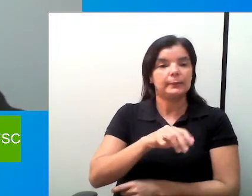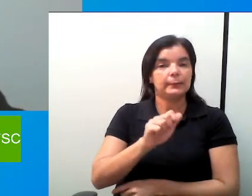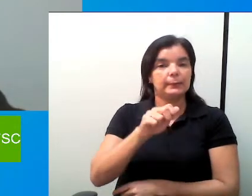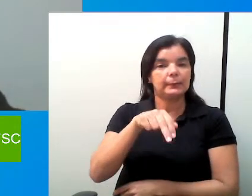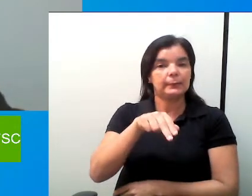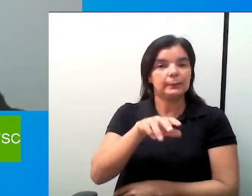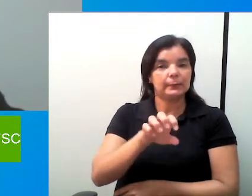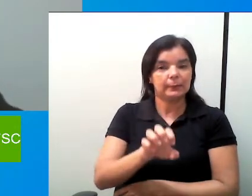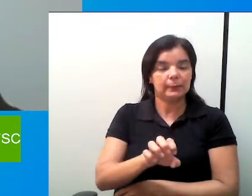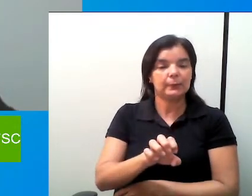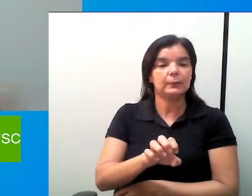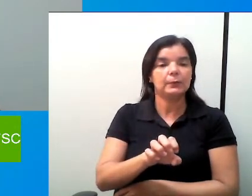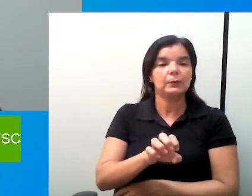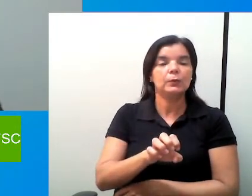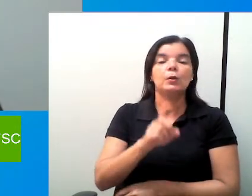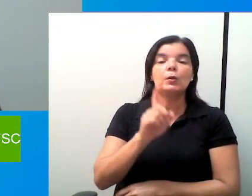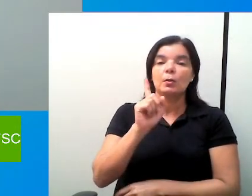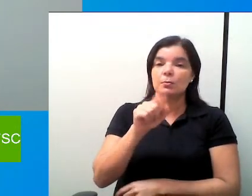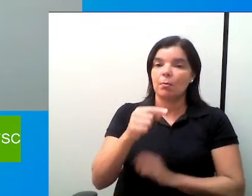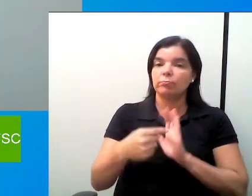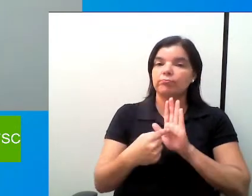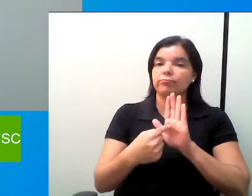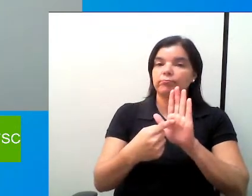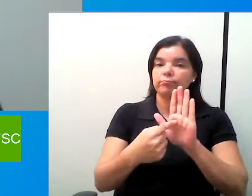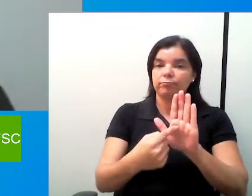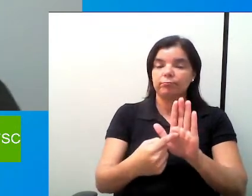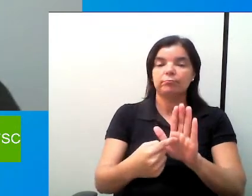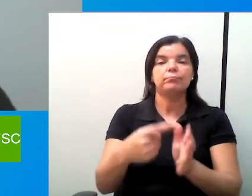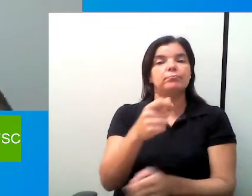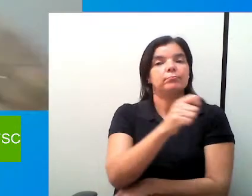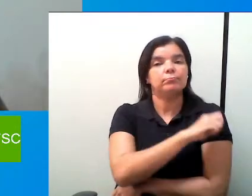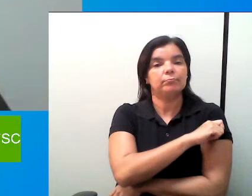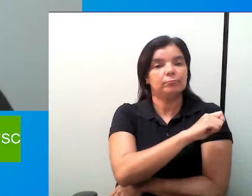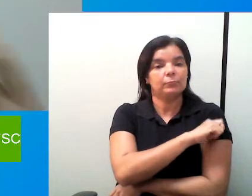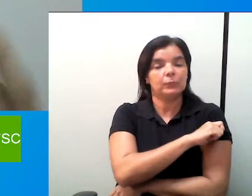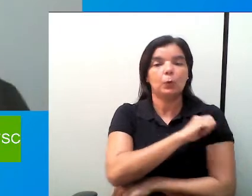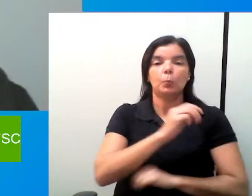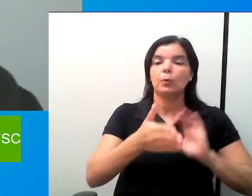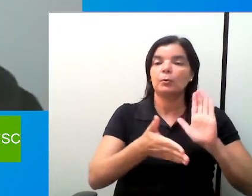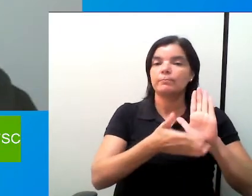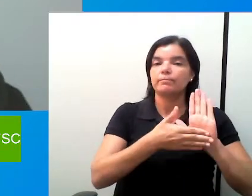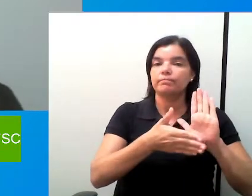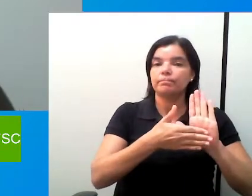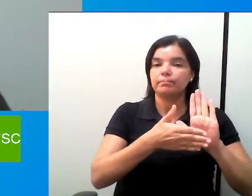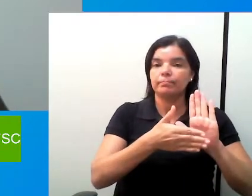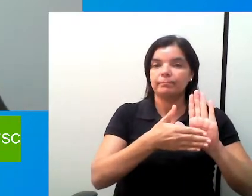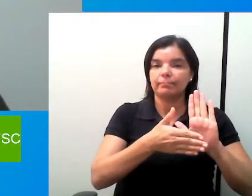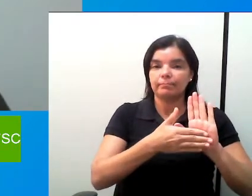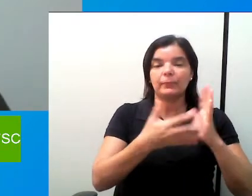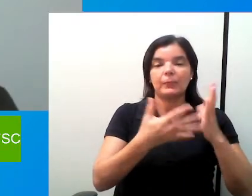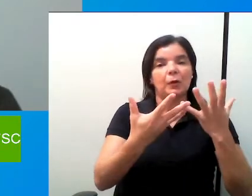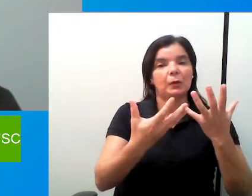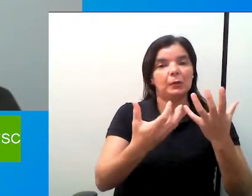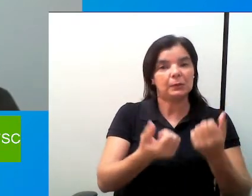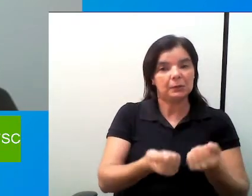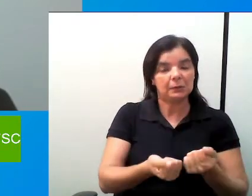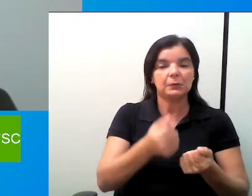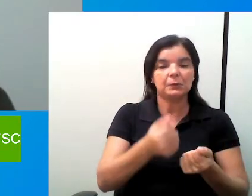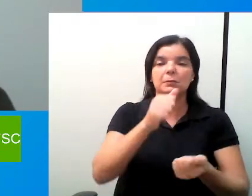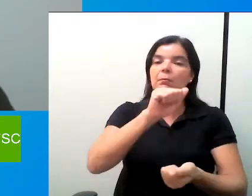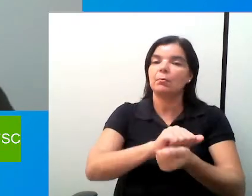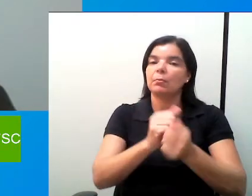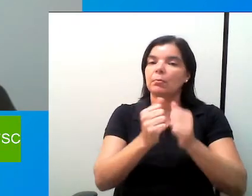né, eles são apresentados aos alunos, que podem propor, contrapropor, aceitar, adaptar, né,